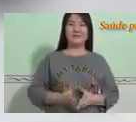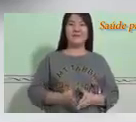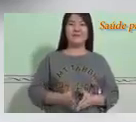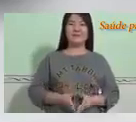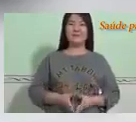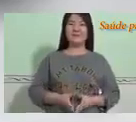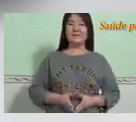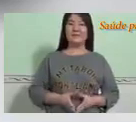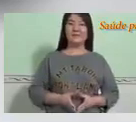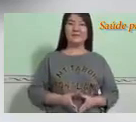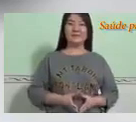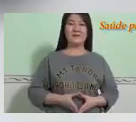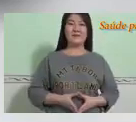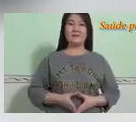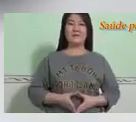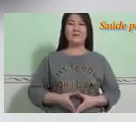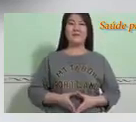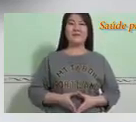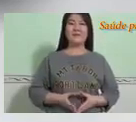nasal,